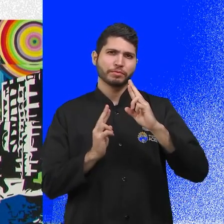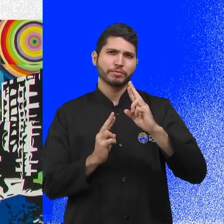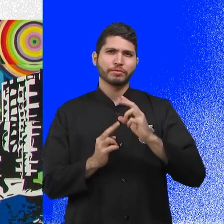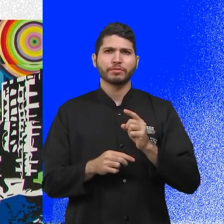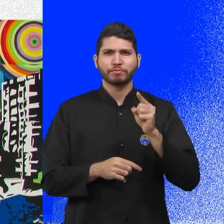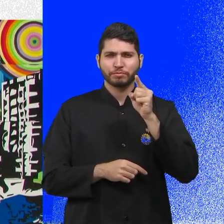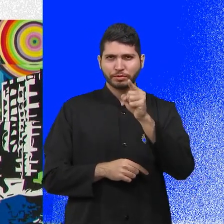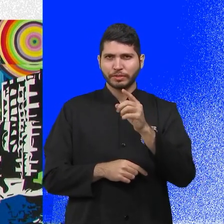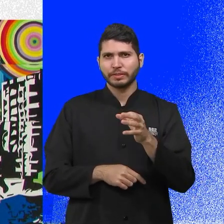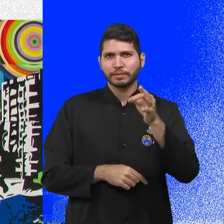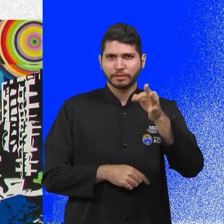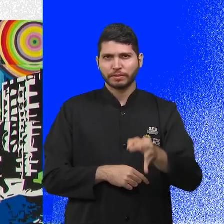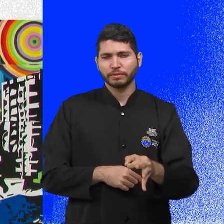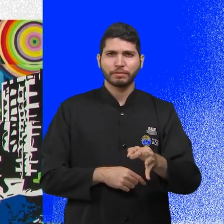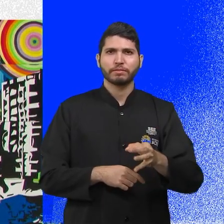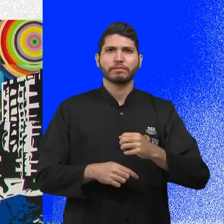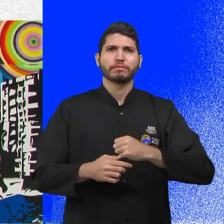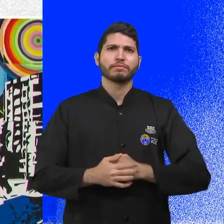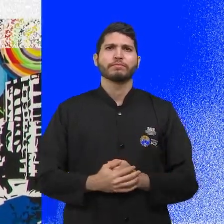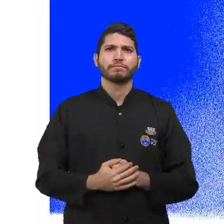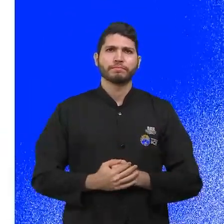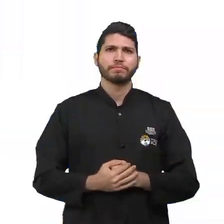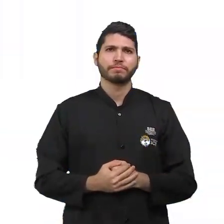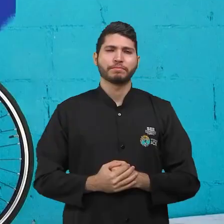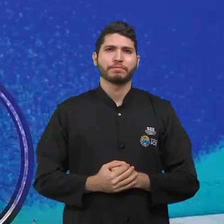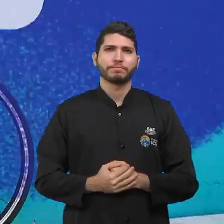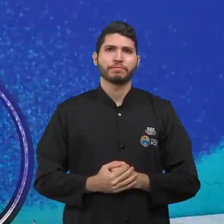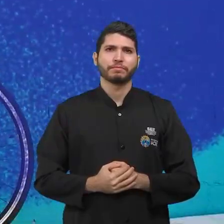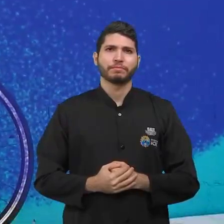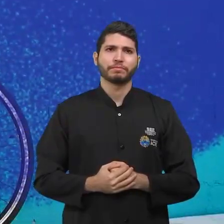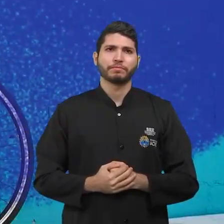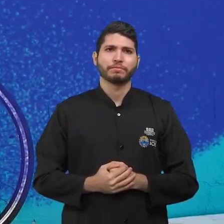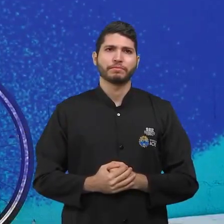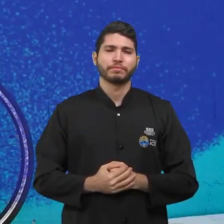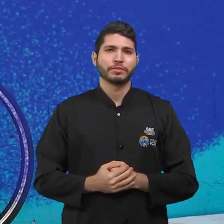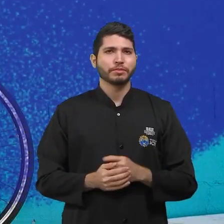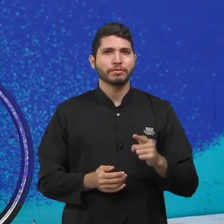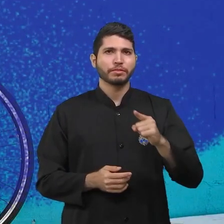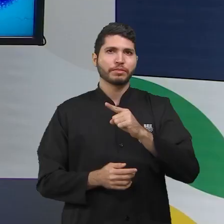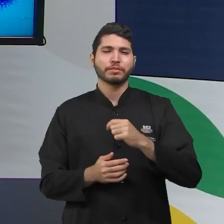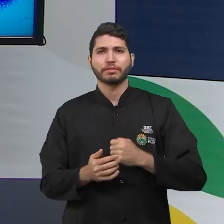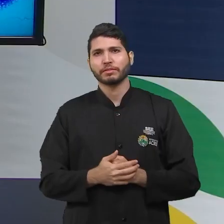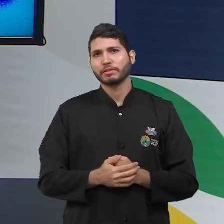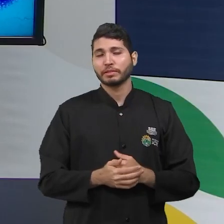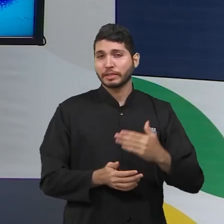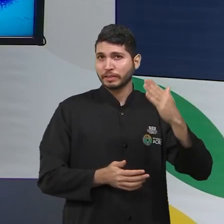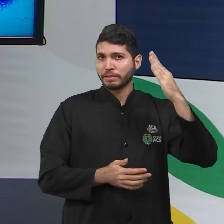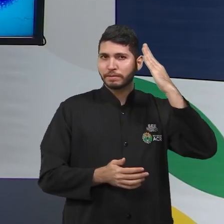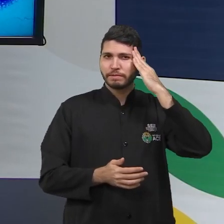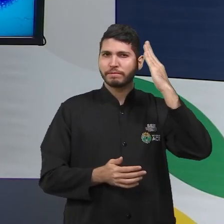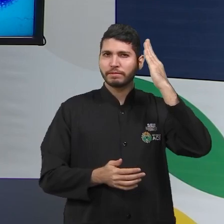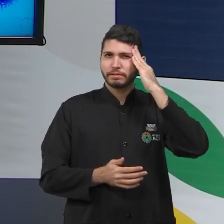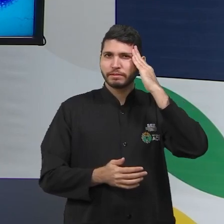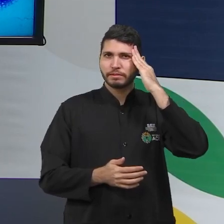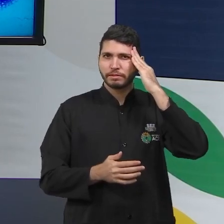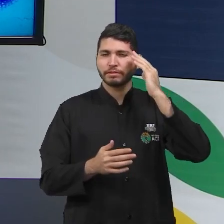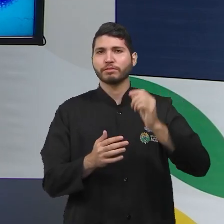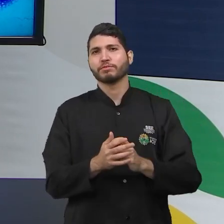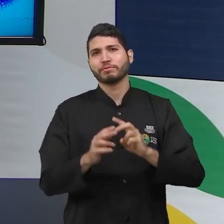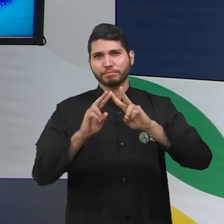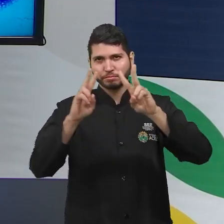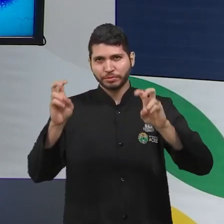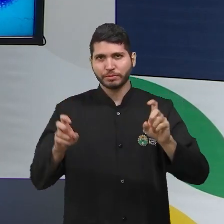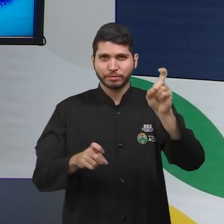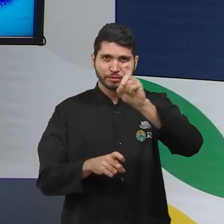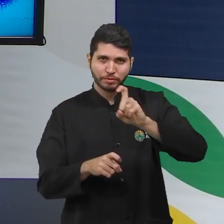tenha acertado e que, assim, você tenha conseguido também aprender um pouco mais sobre o grafite